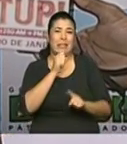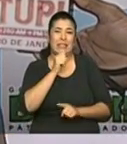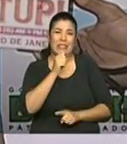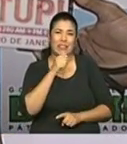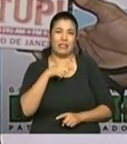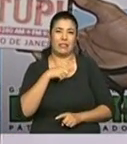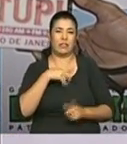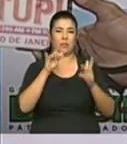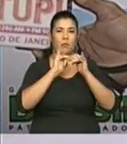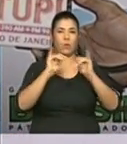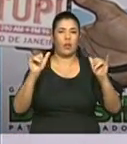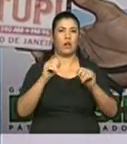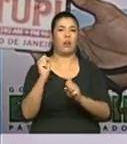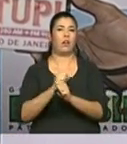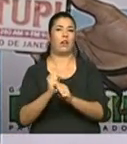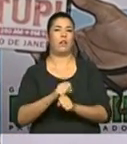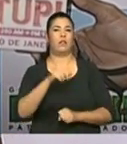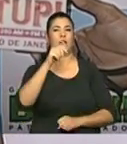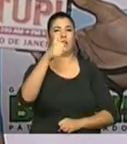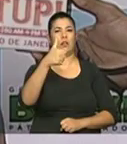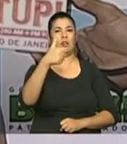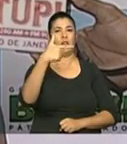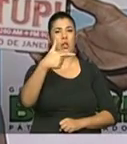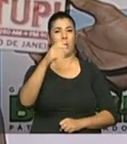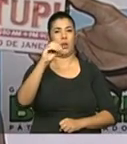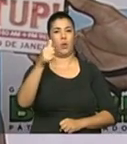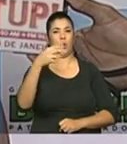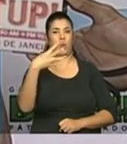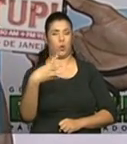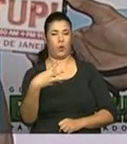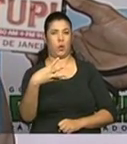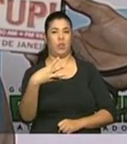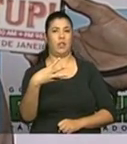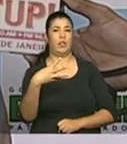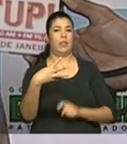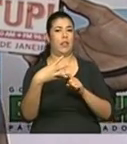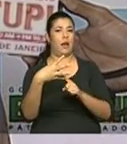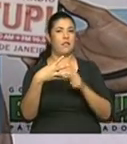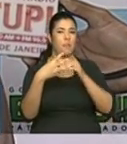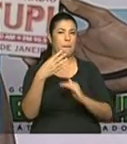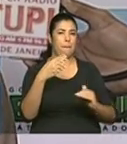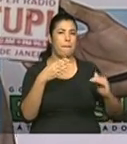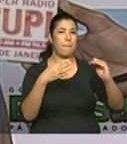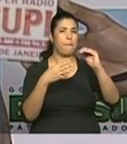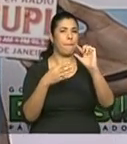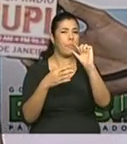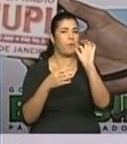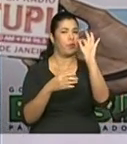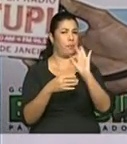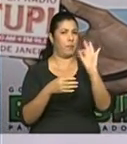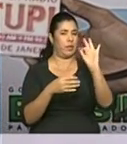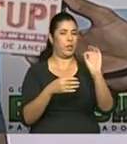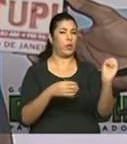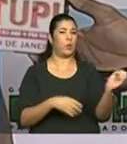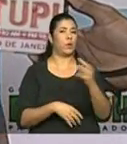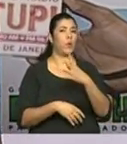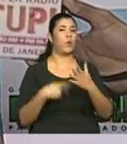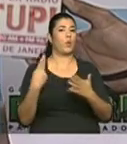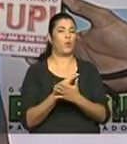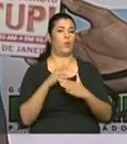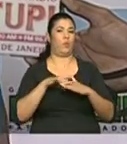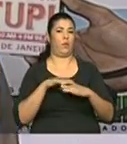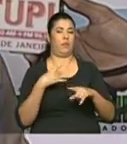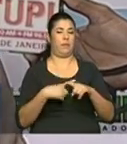preliminares do ano de 2014, nós devemos ter uma pequena elevação do número de casos novos, que